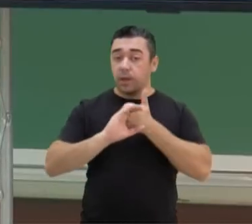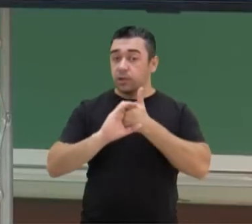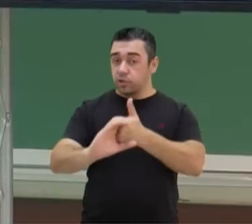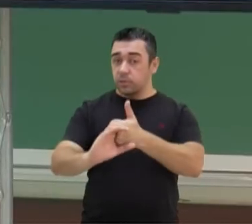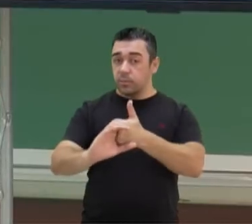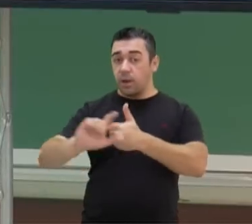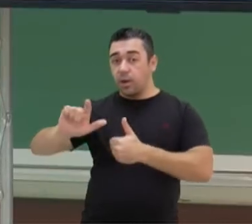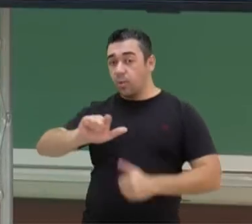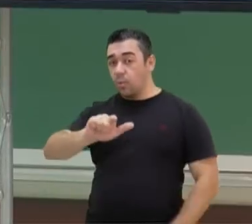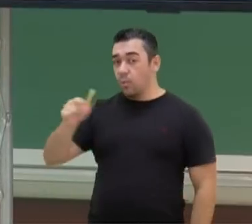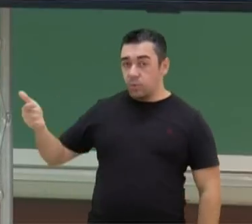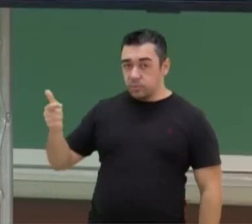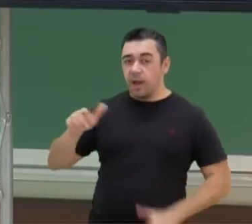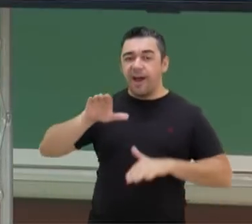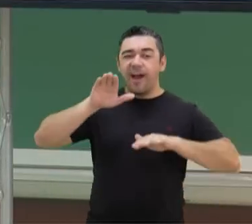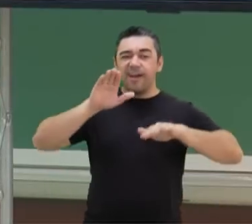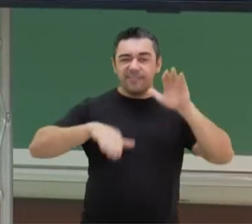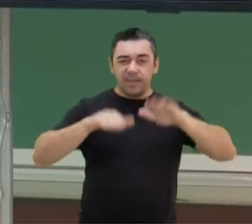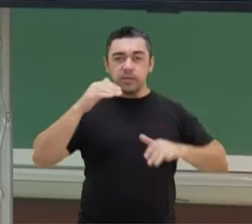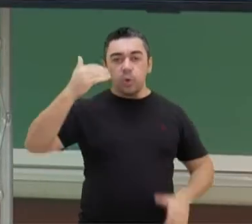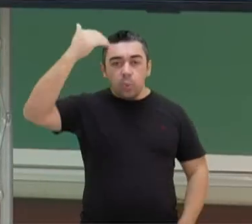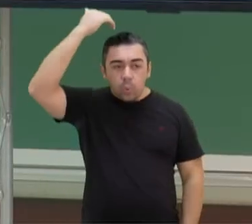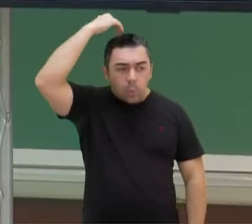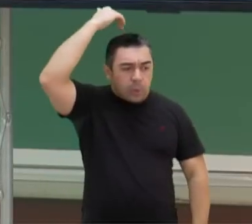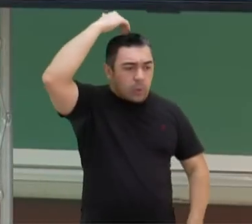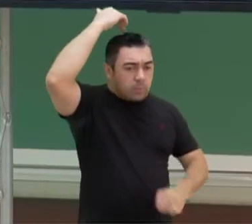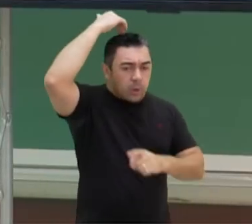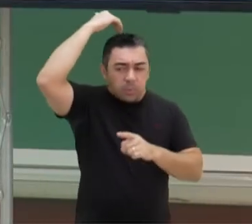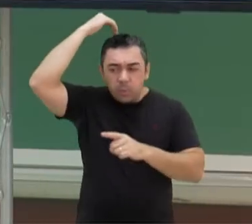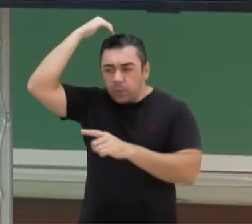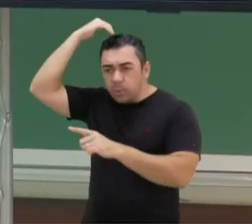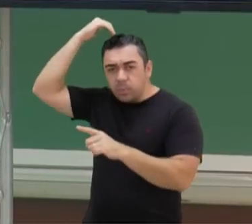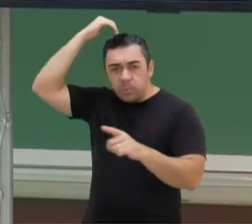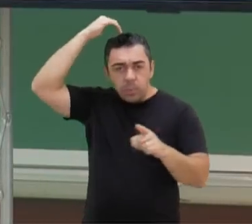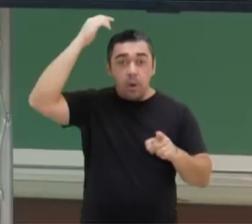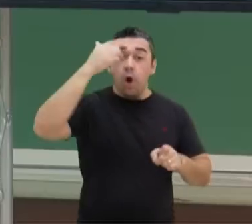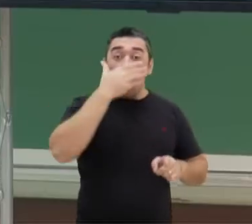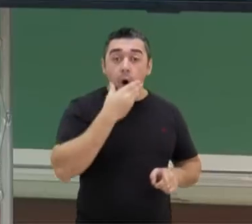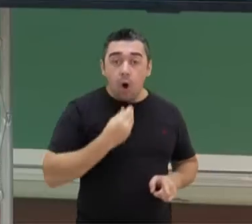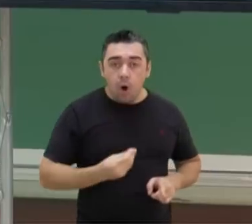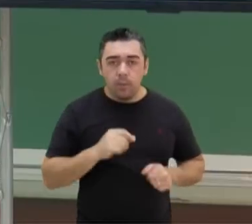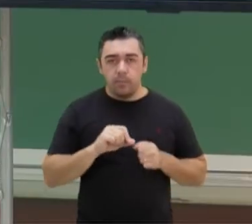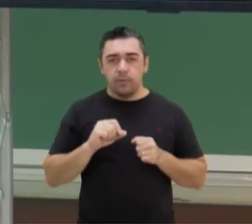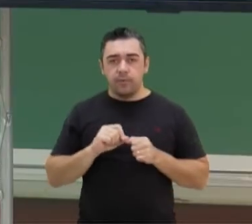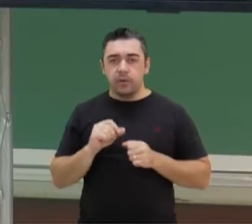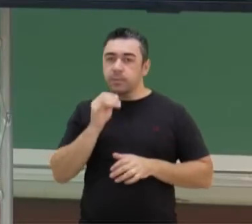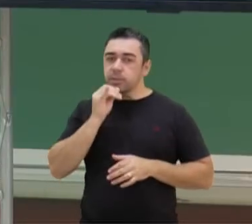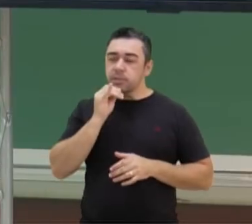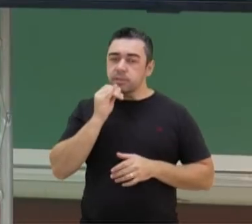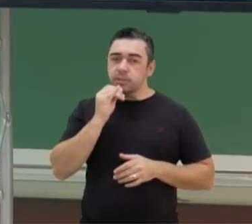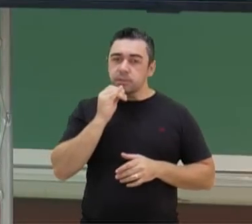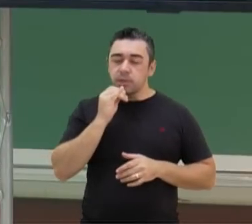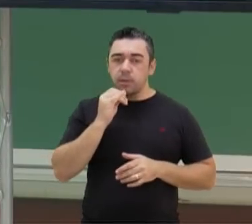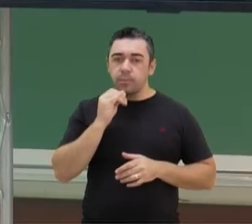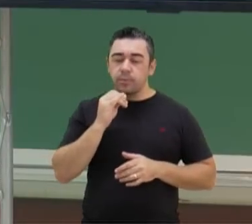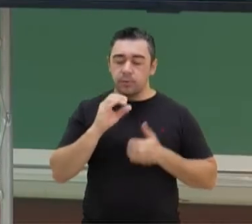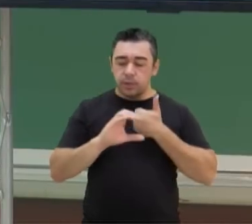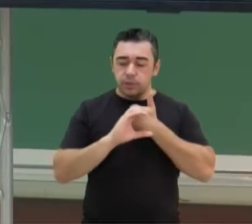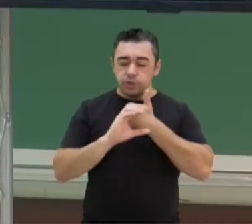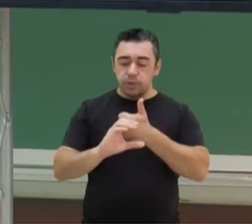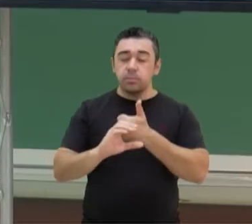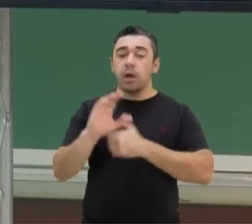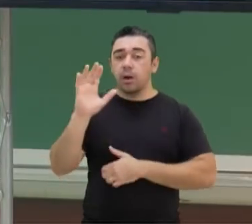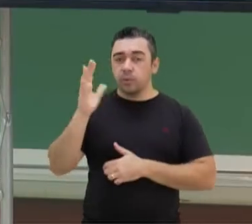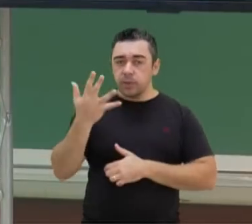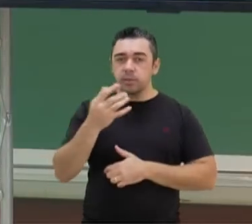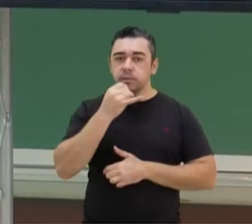cristianismo. Algumas vezes a gente culpa as religiões pelas coisas que os homens fazem. No caso do cristianismo, isso acontece muito.